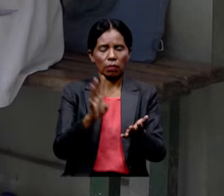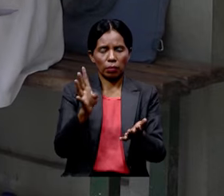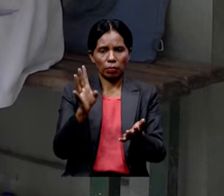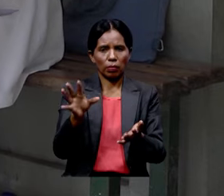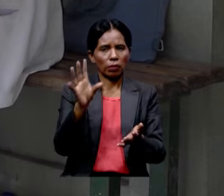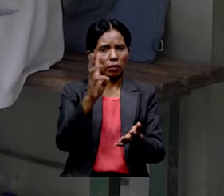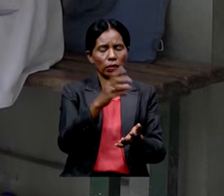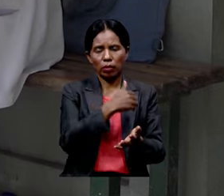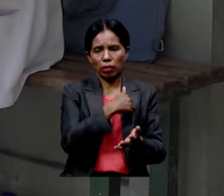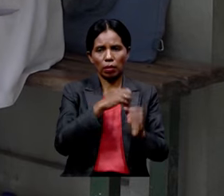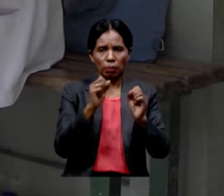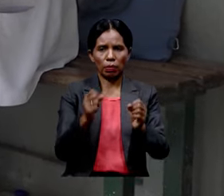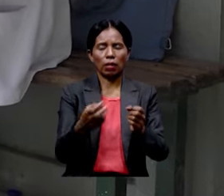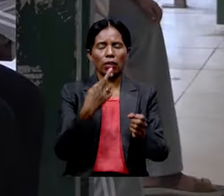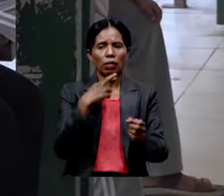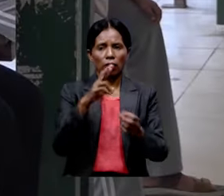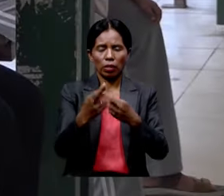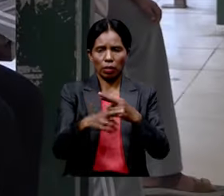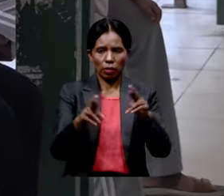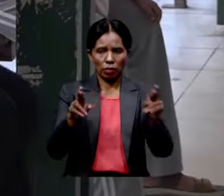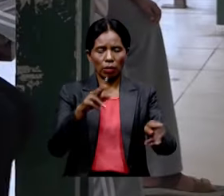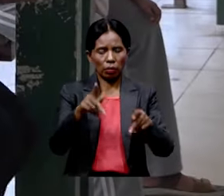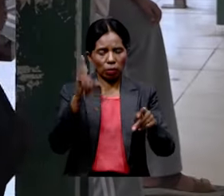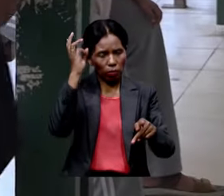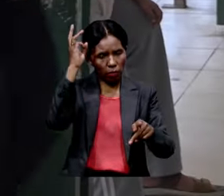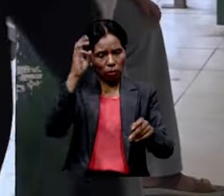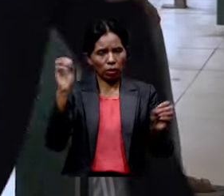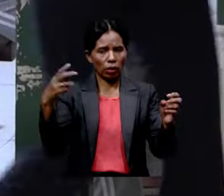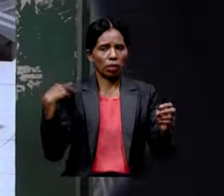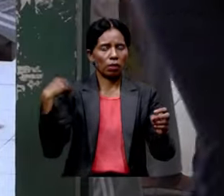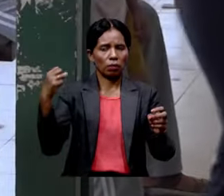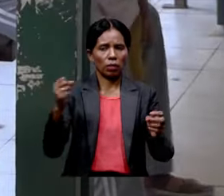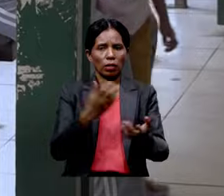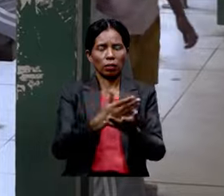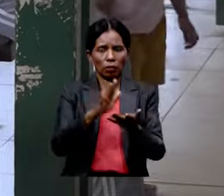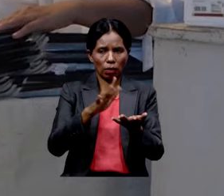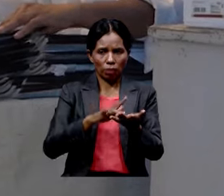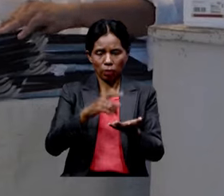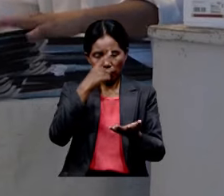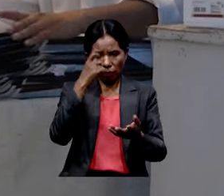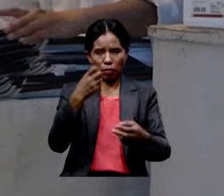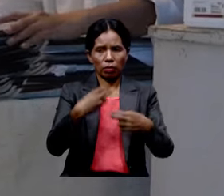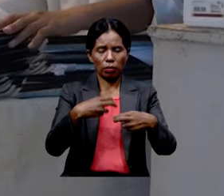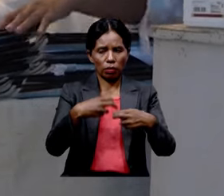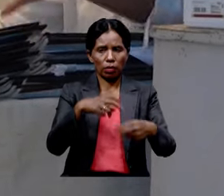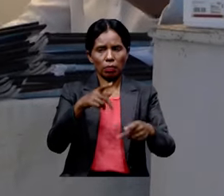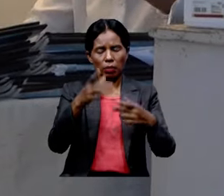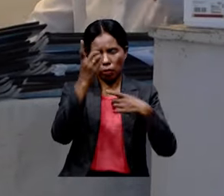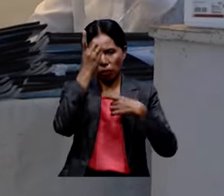no necedak bela resolve preocupação paciente sira nebe la iakpit a tu sosa rastica ai moruk, no dificulta pessoal